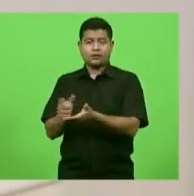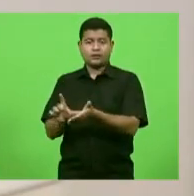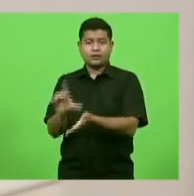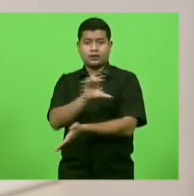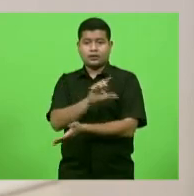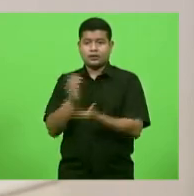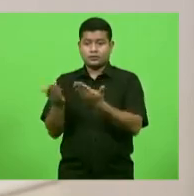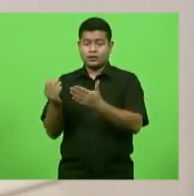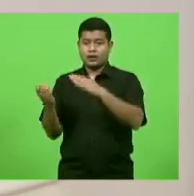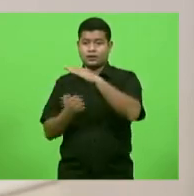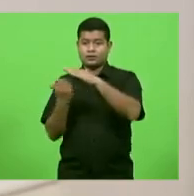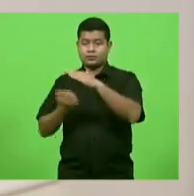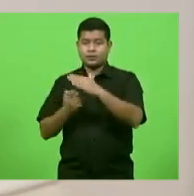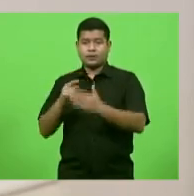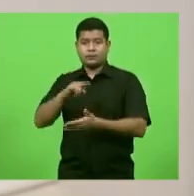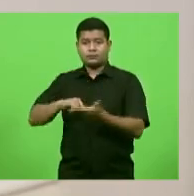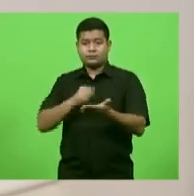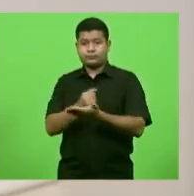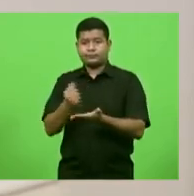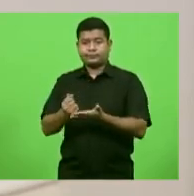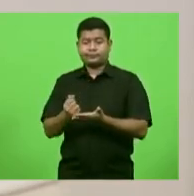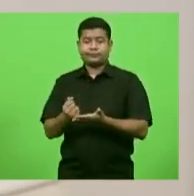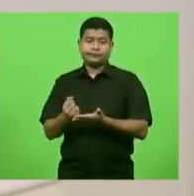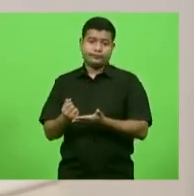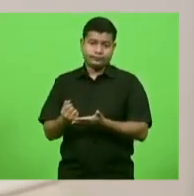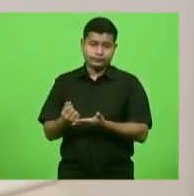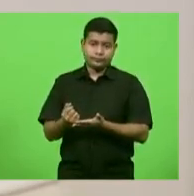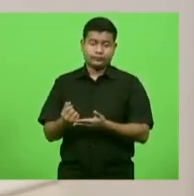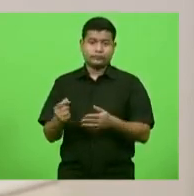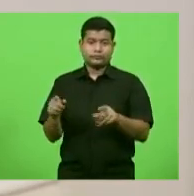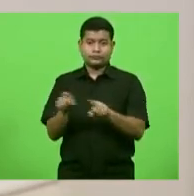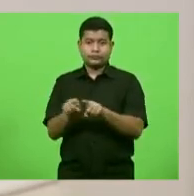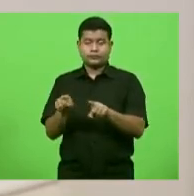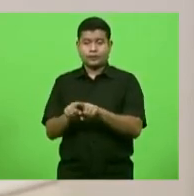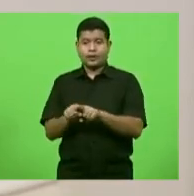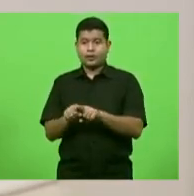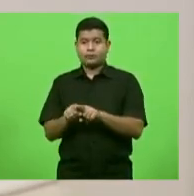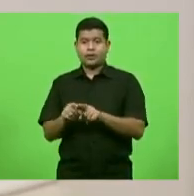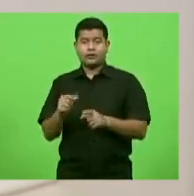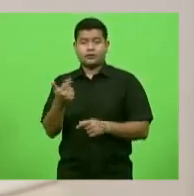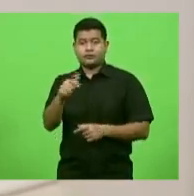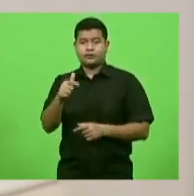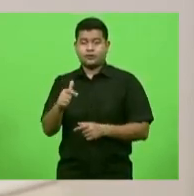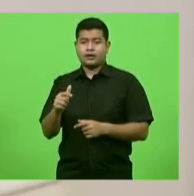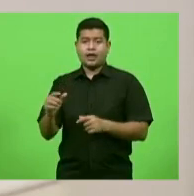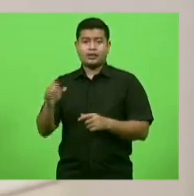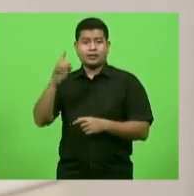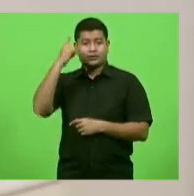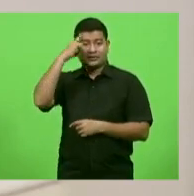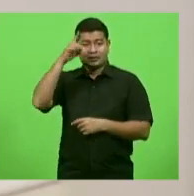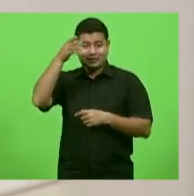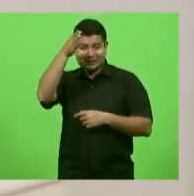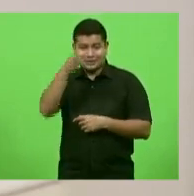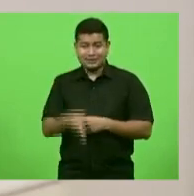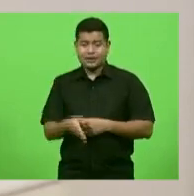empresa contratada e da indefinição na entrega dos equipamentos adquiridos, ventiladores